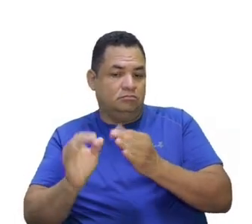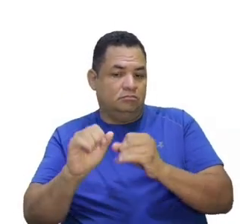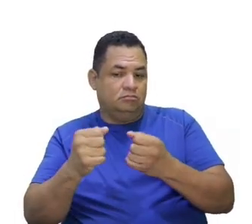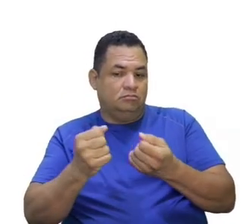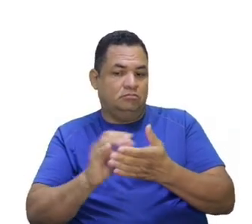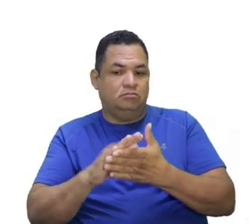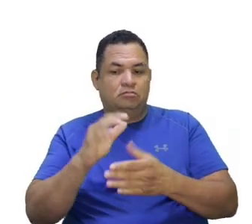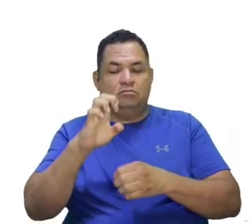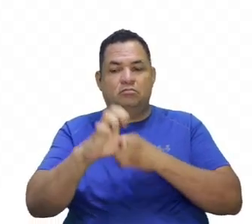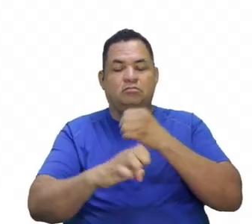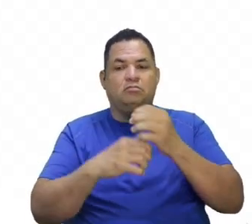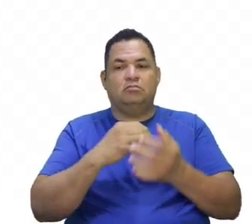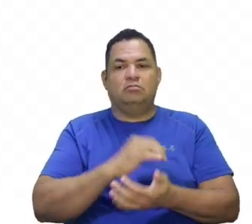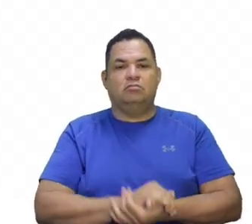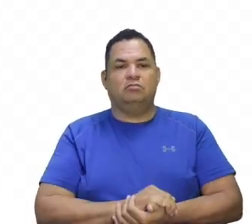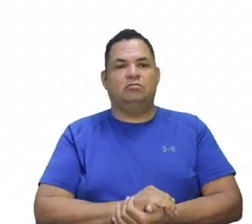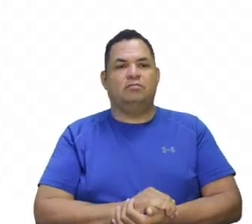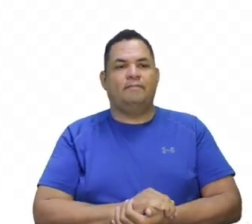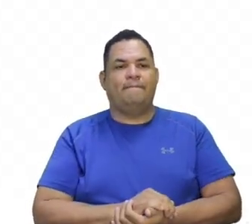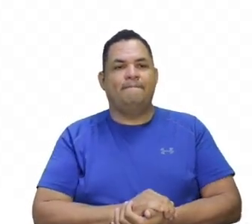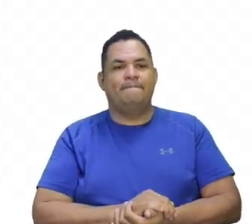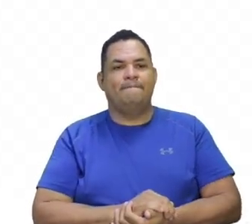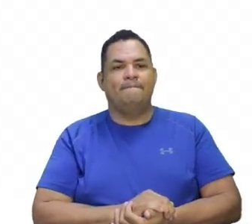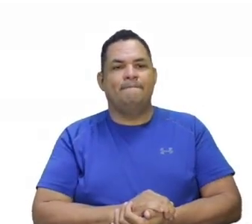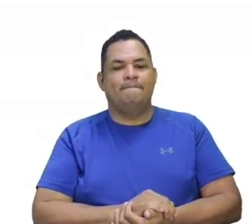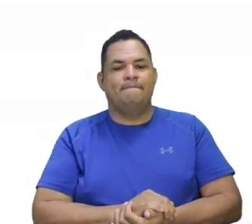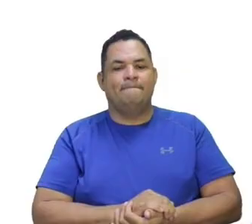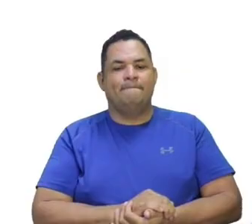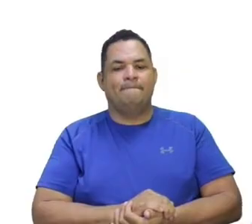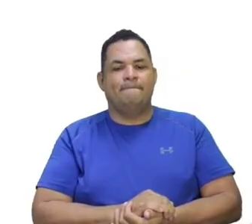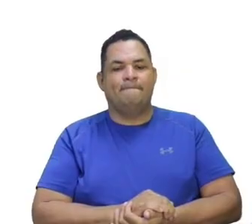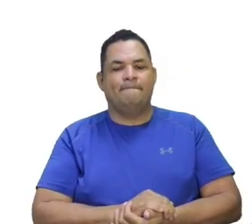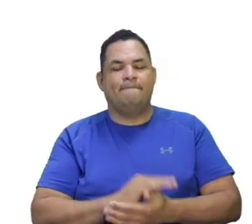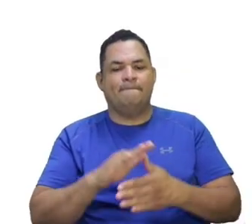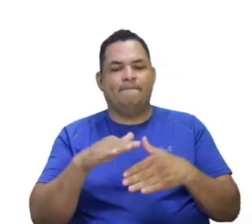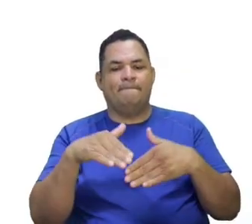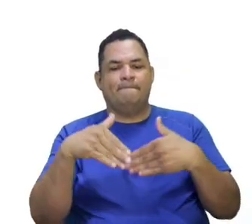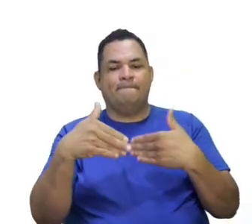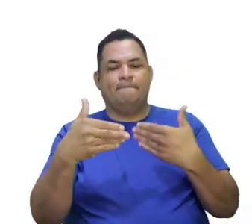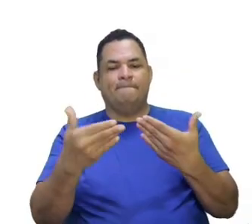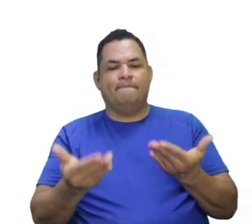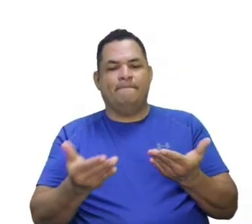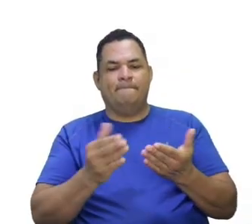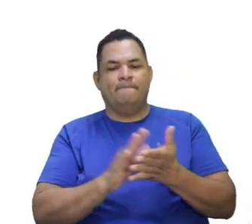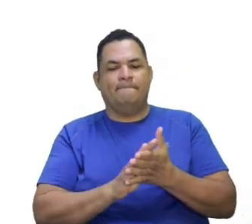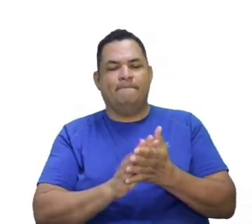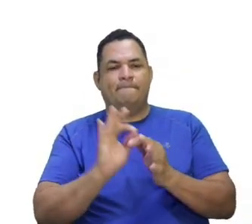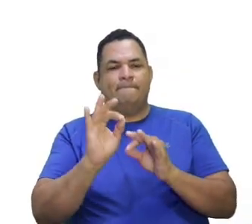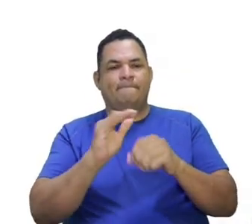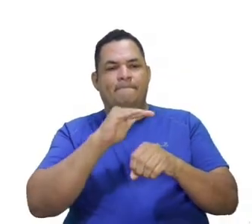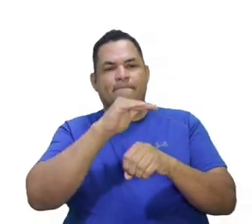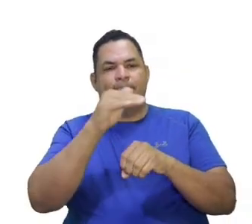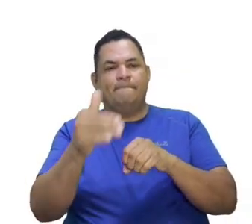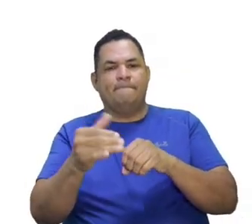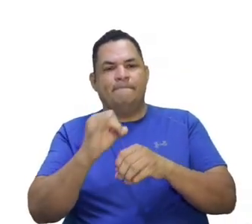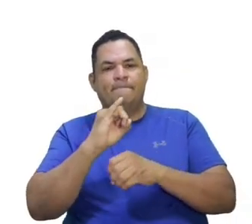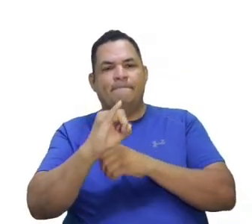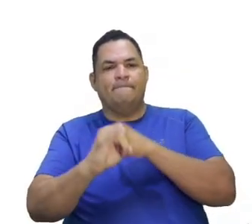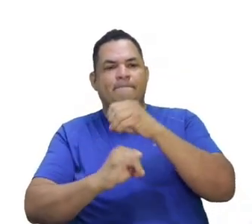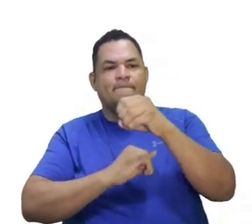elétrons. E eu te digo por quê. Vamos lá. Quando eu faço a distribuição do